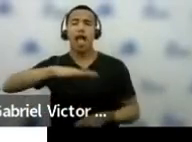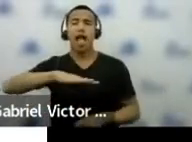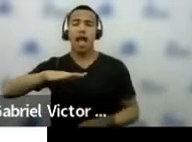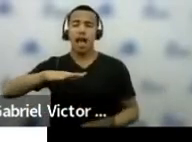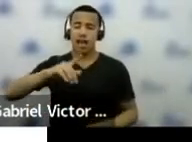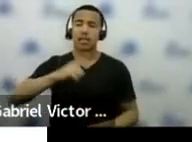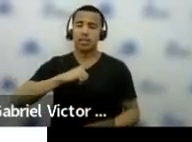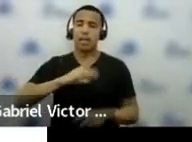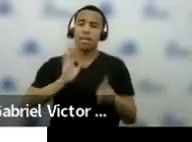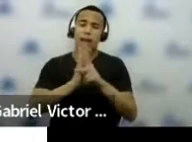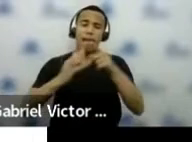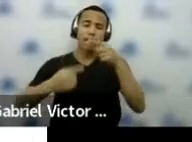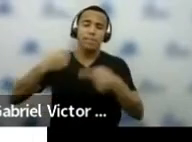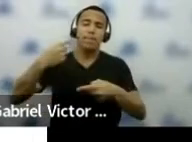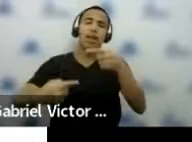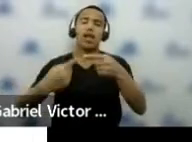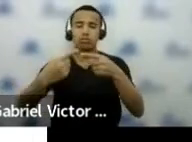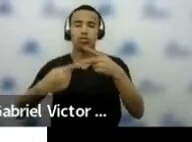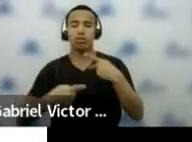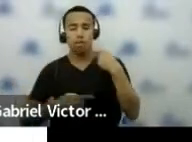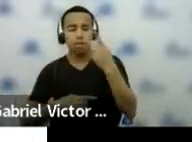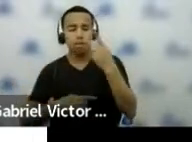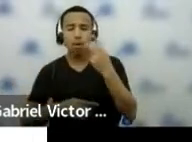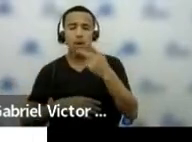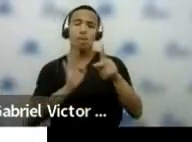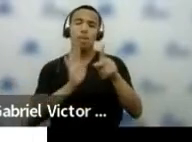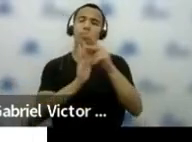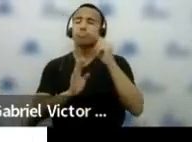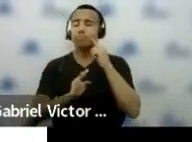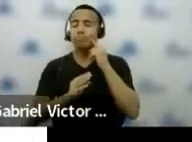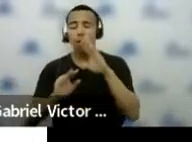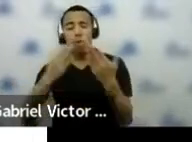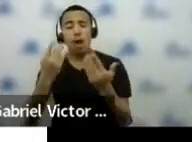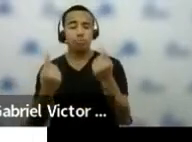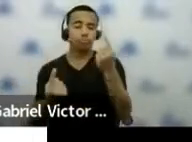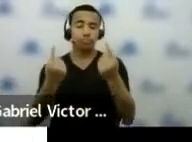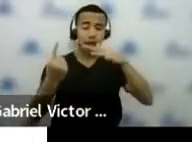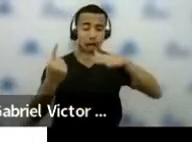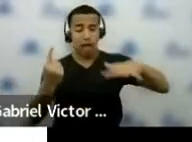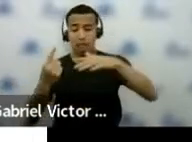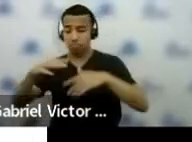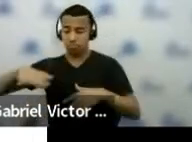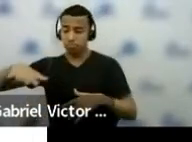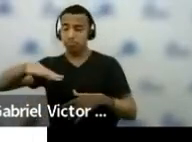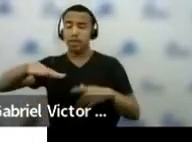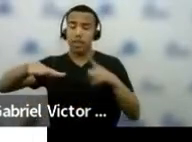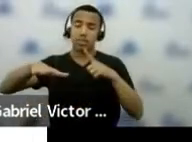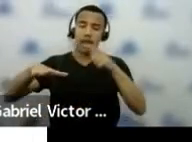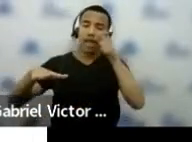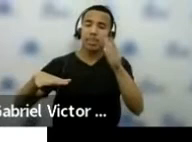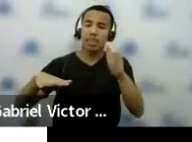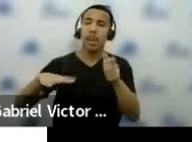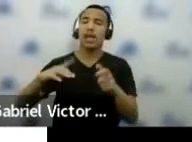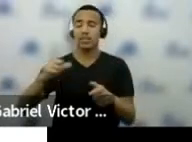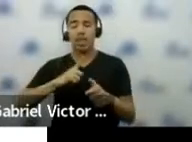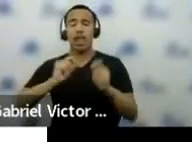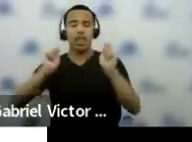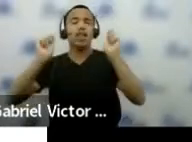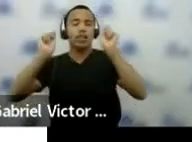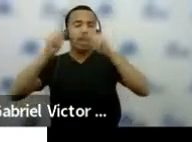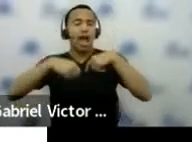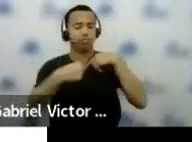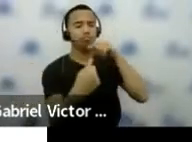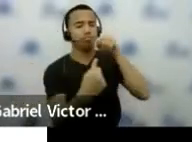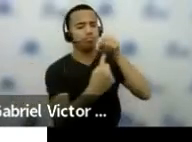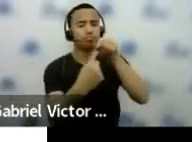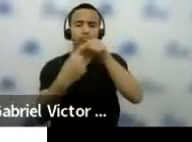políticas públicas, sempre usando as nossas redes para definir quais são as áreas que o setor privado tem interesse, que nós temos competência. Então, a